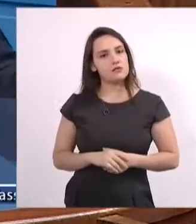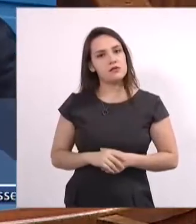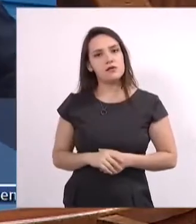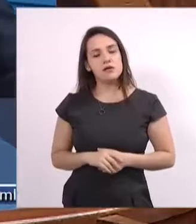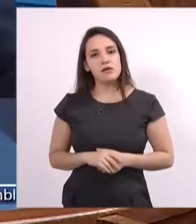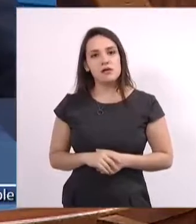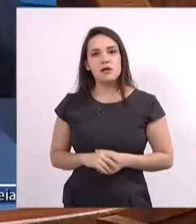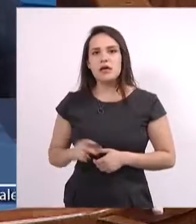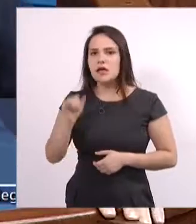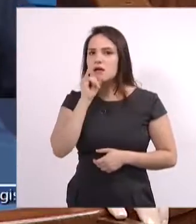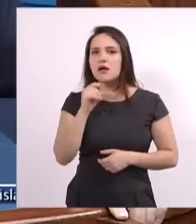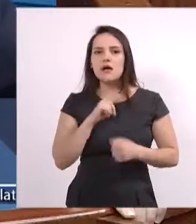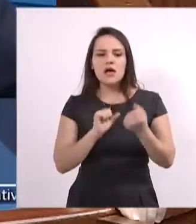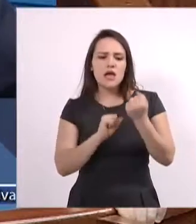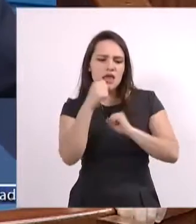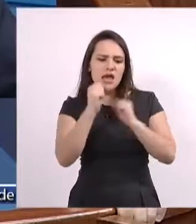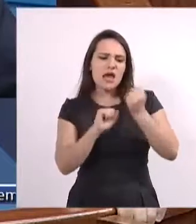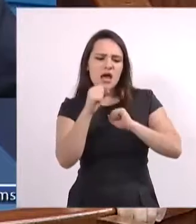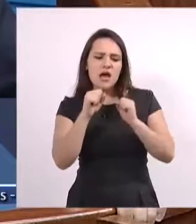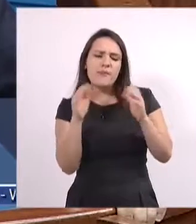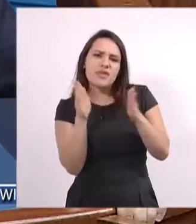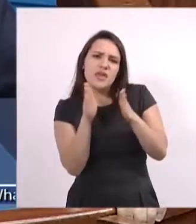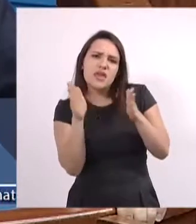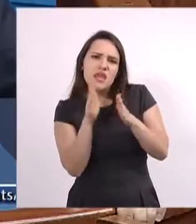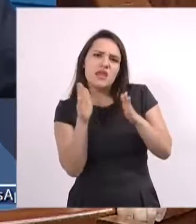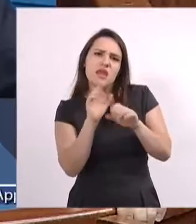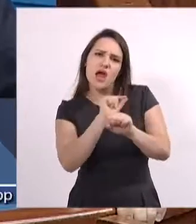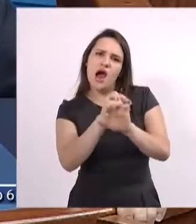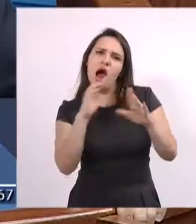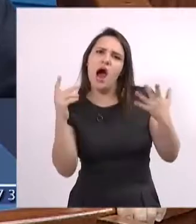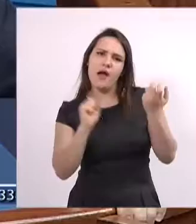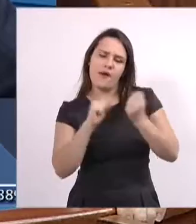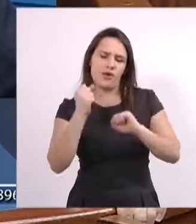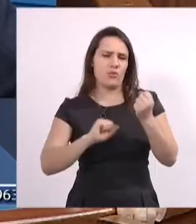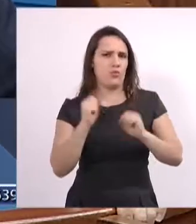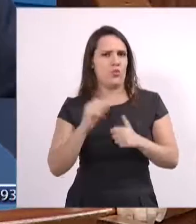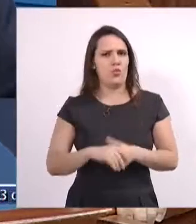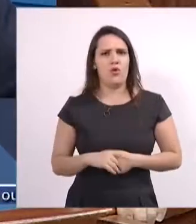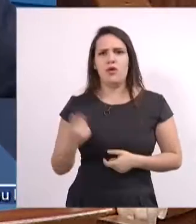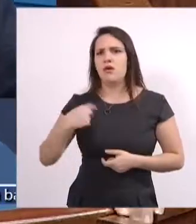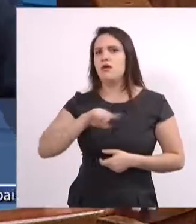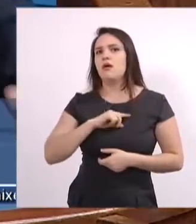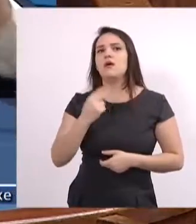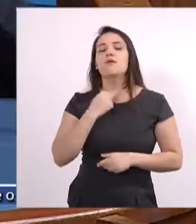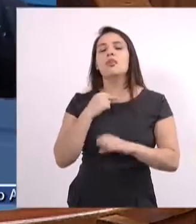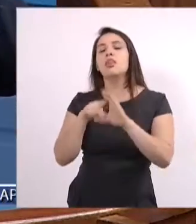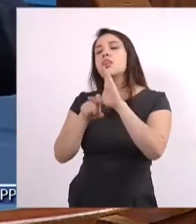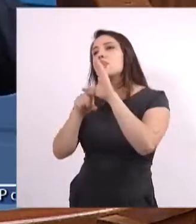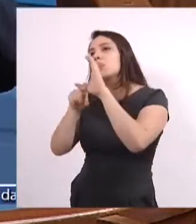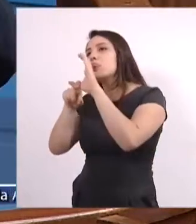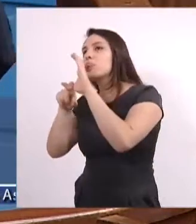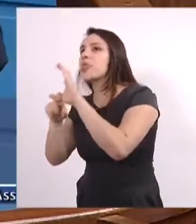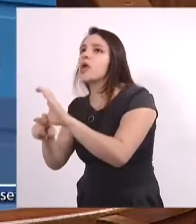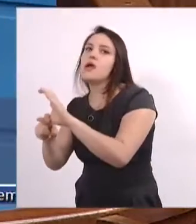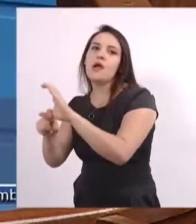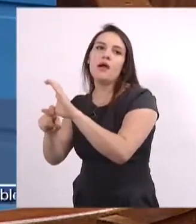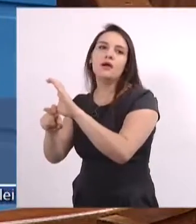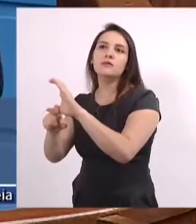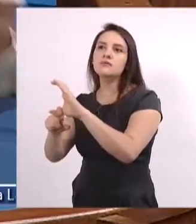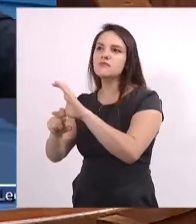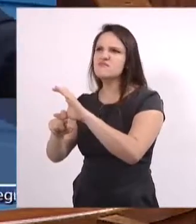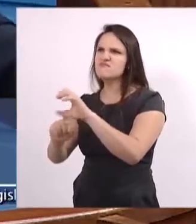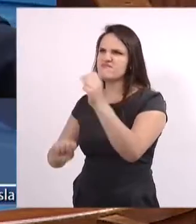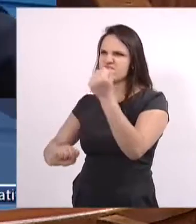pequenas agroindústrias. Nós não podemos ficar dependente das